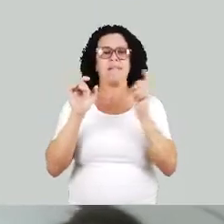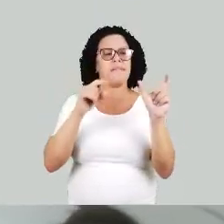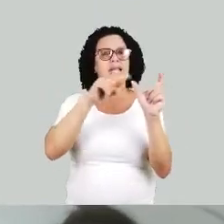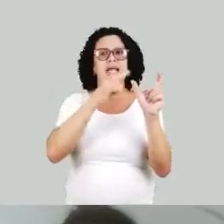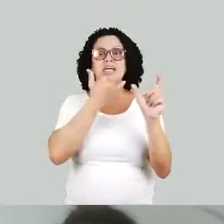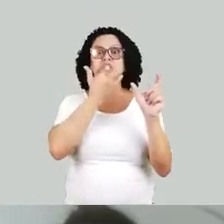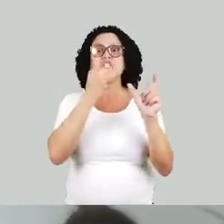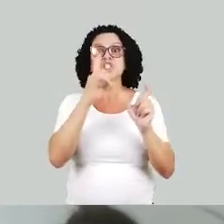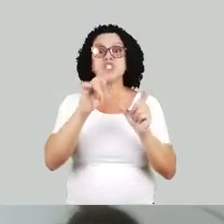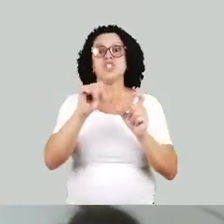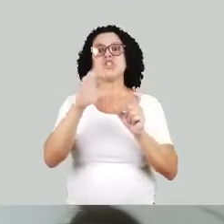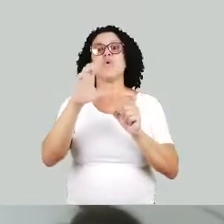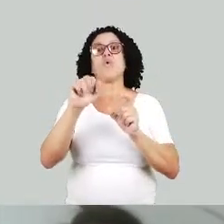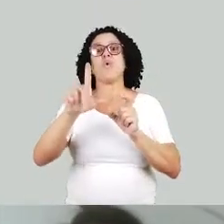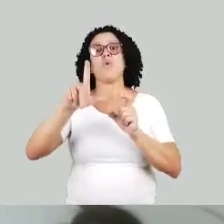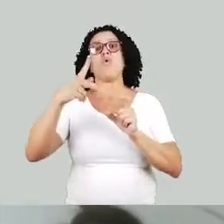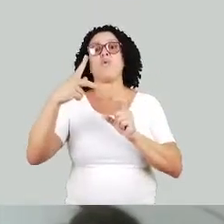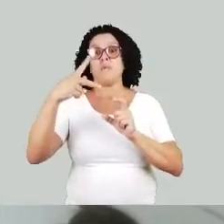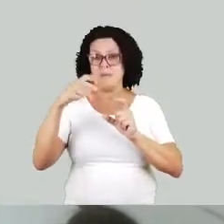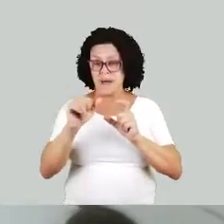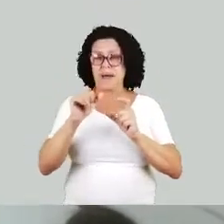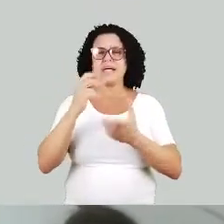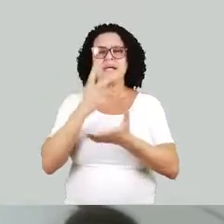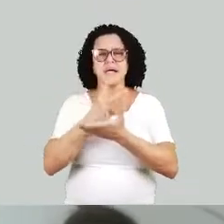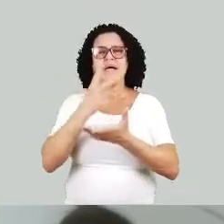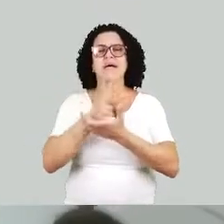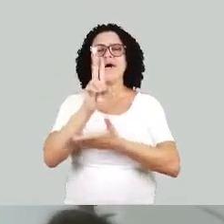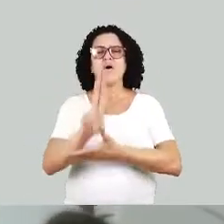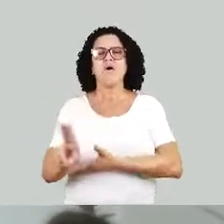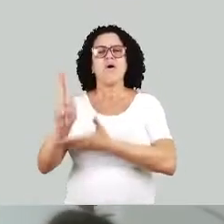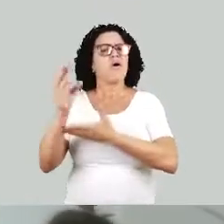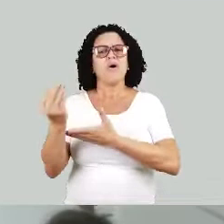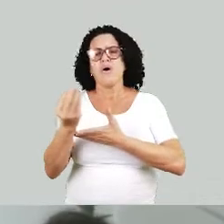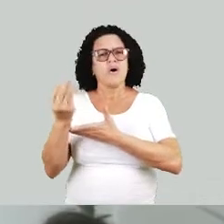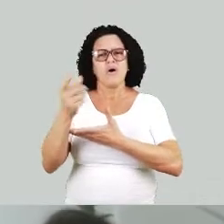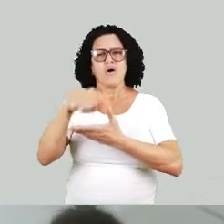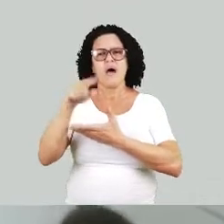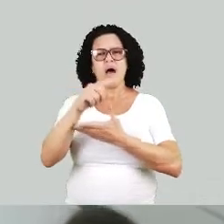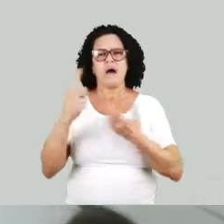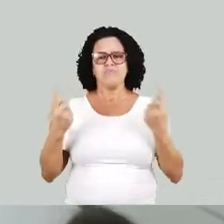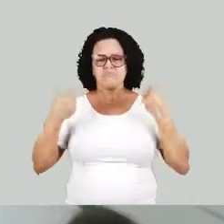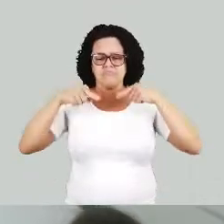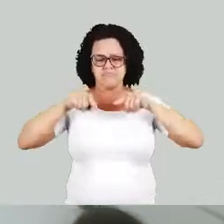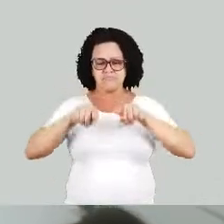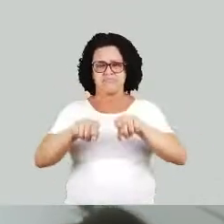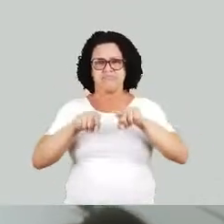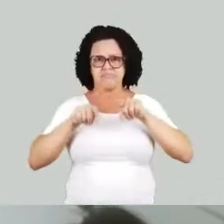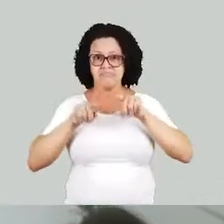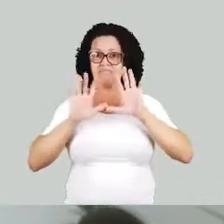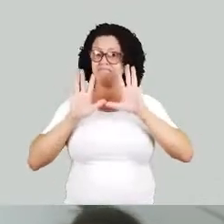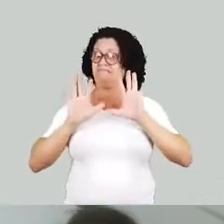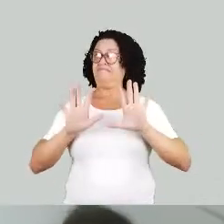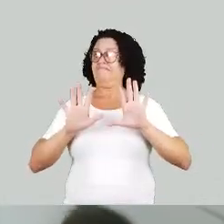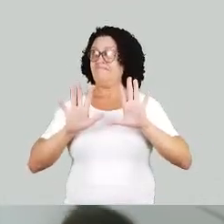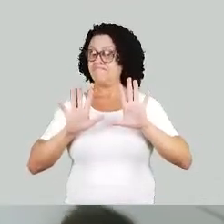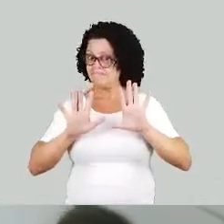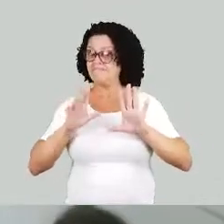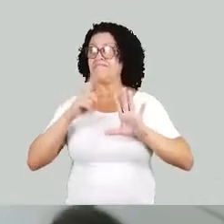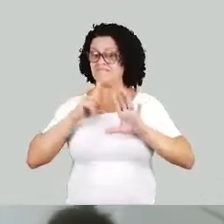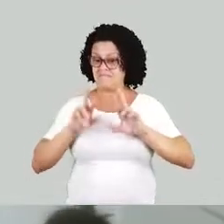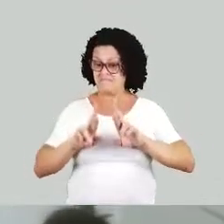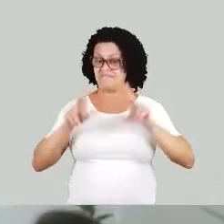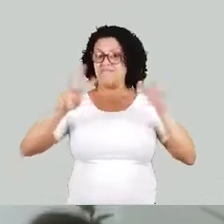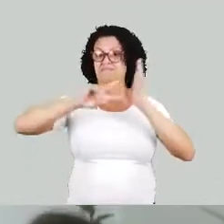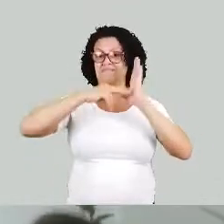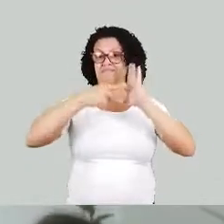palavra desculpa, né? Que muitas vezes é utilizada com a mesma intenção, mas que na verdade elas têm